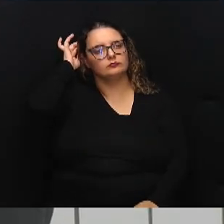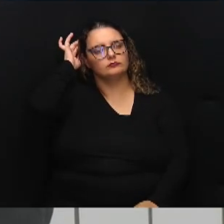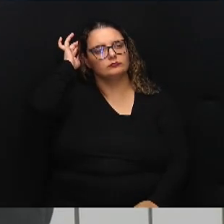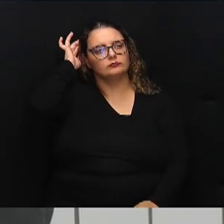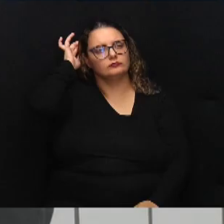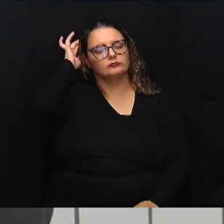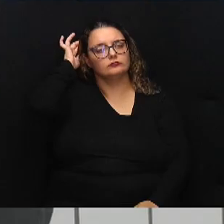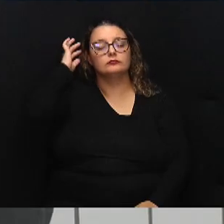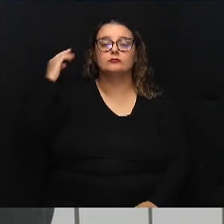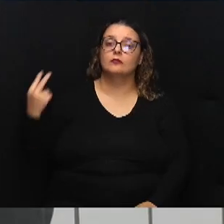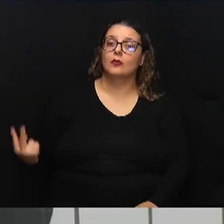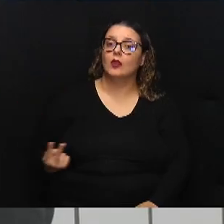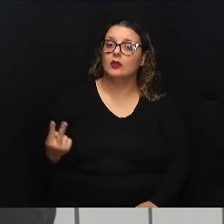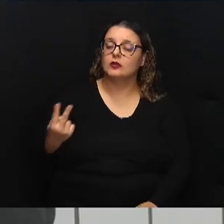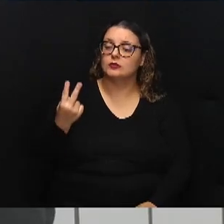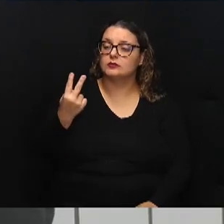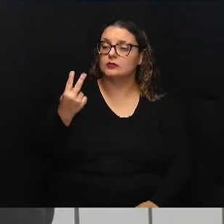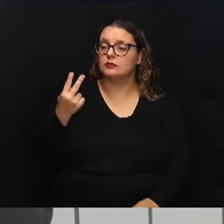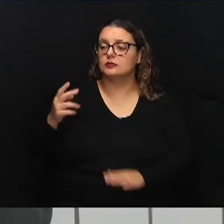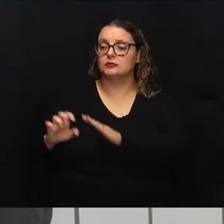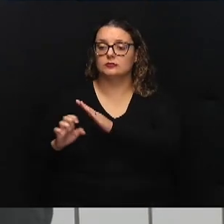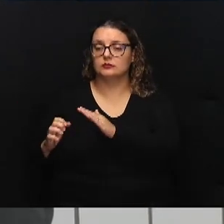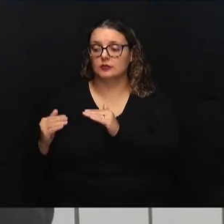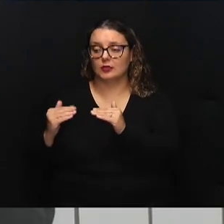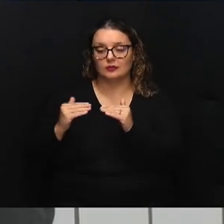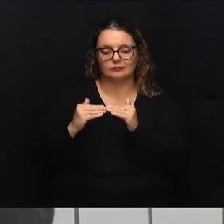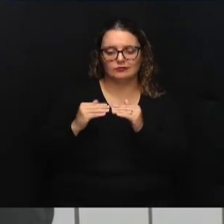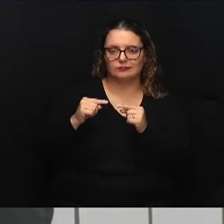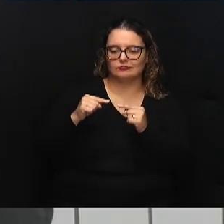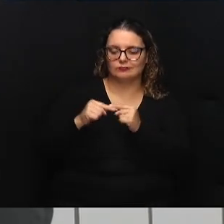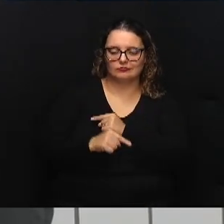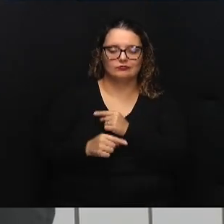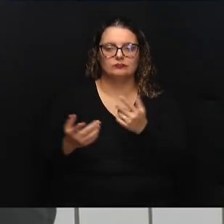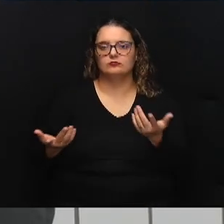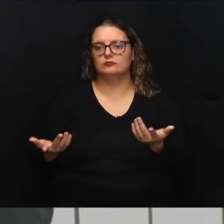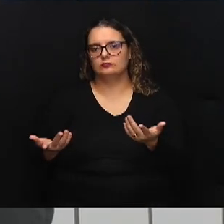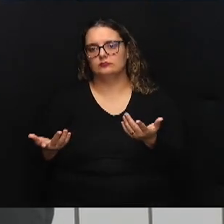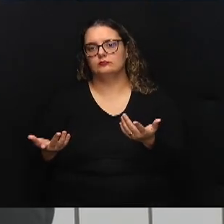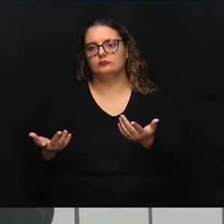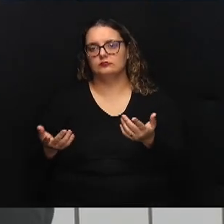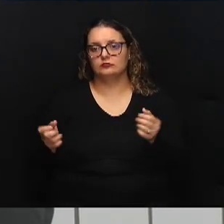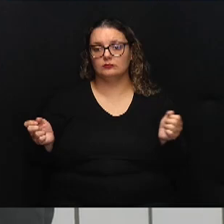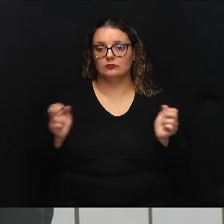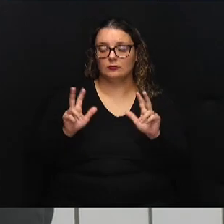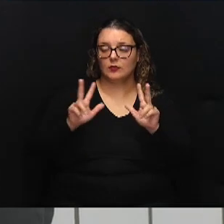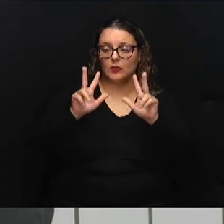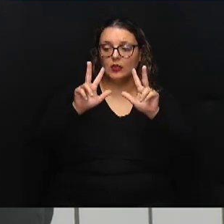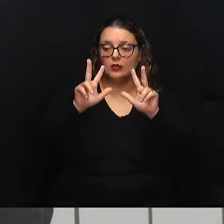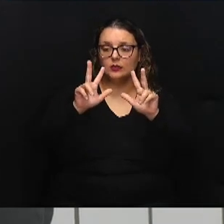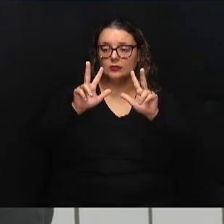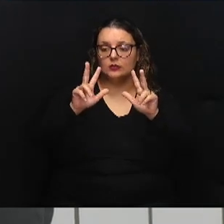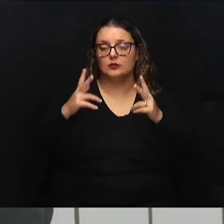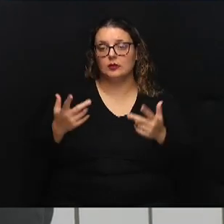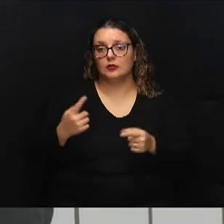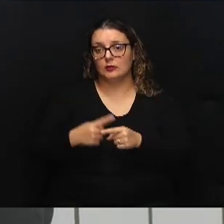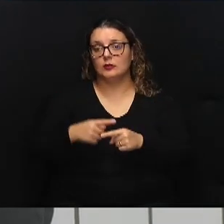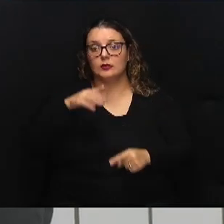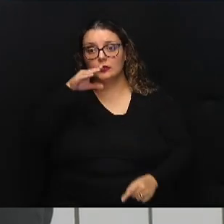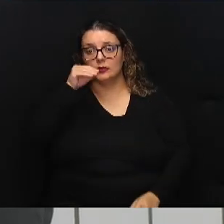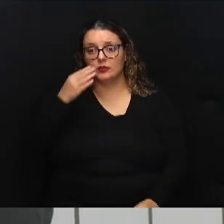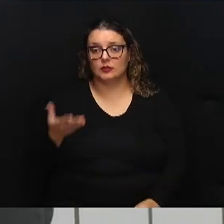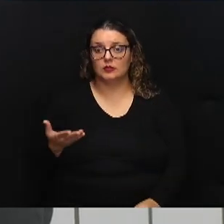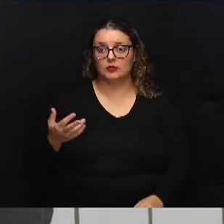os valores da empresa que não batem, isso está chamando muita atenção, né, porque os funcionários estão